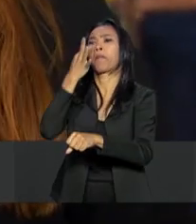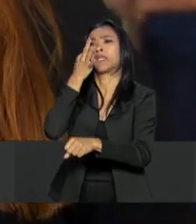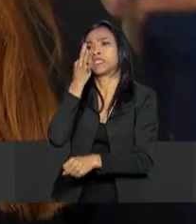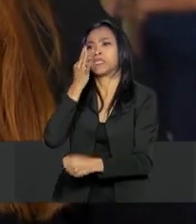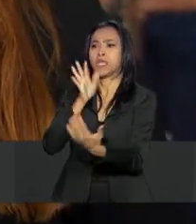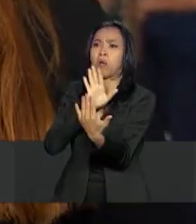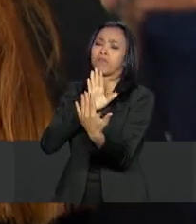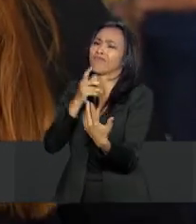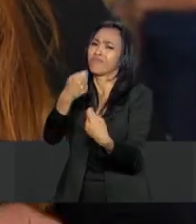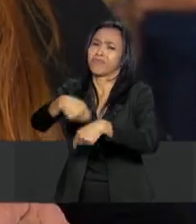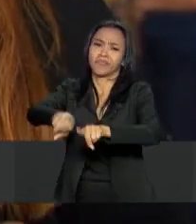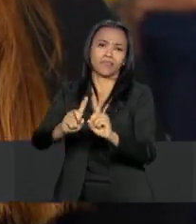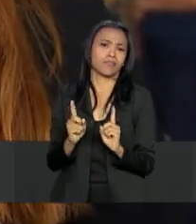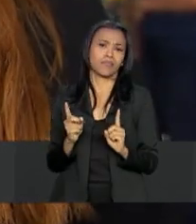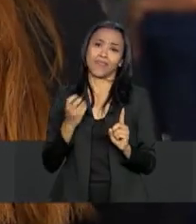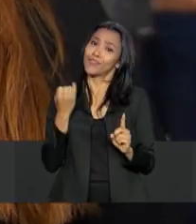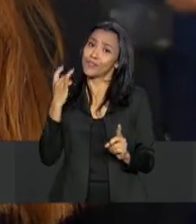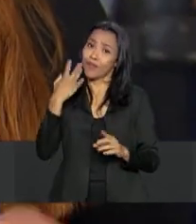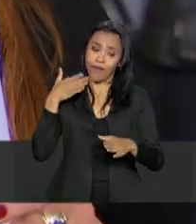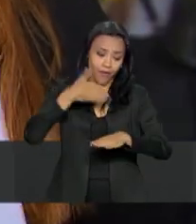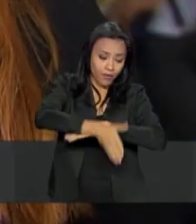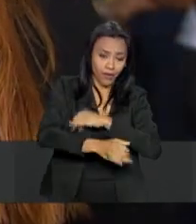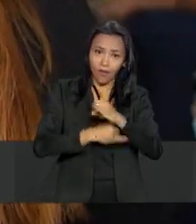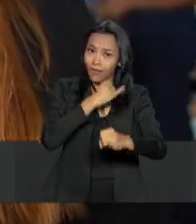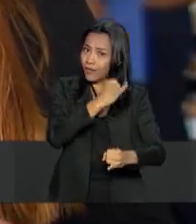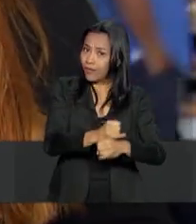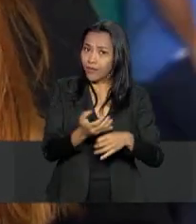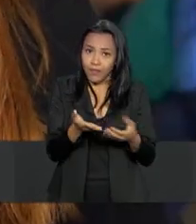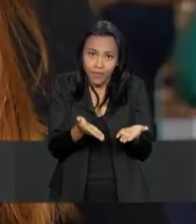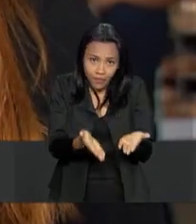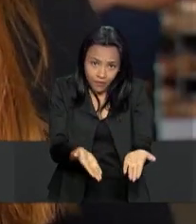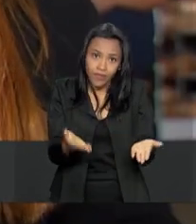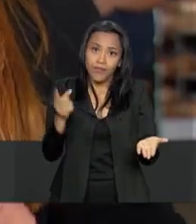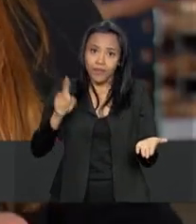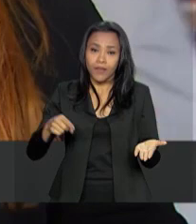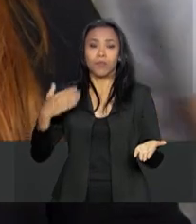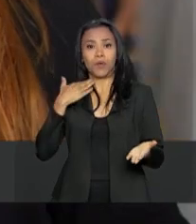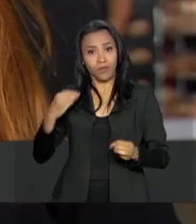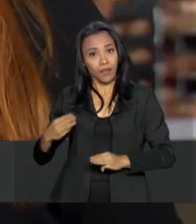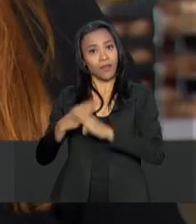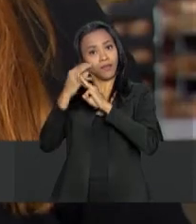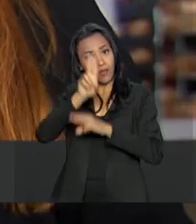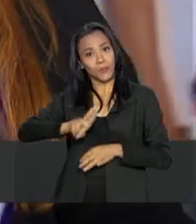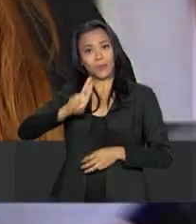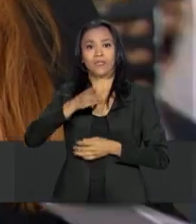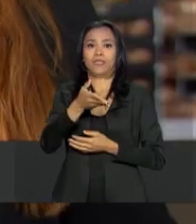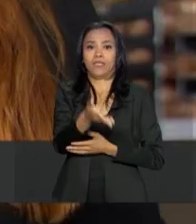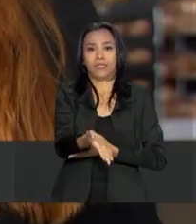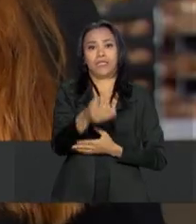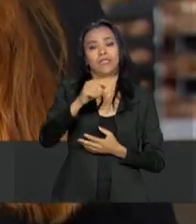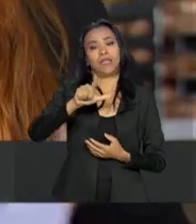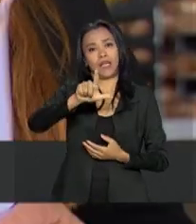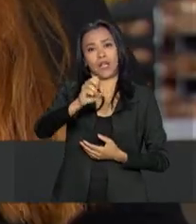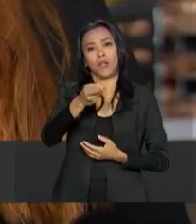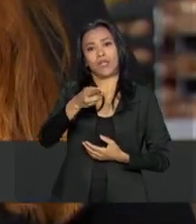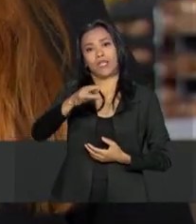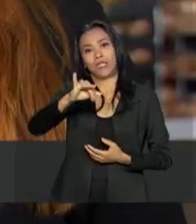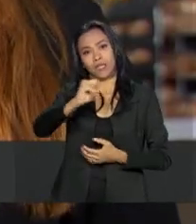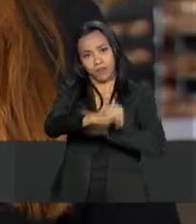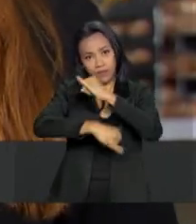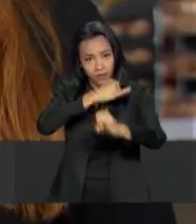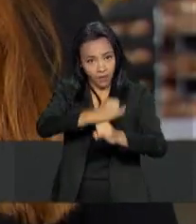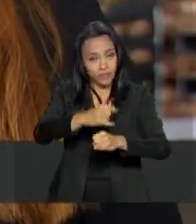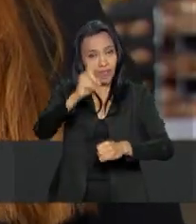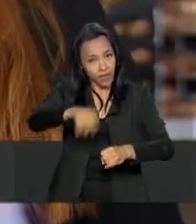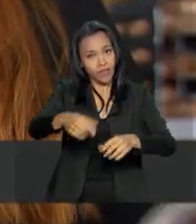fazer suas apostas isso significa a entrada das loterias da caixa no mundo virtual que cada vez mais uma tendência no